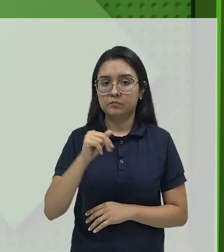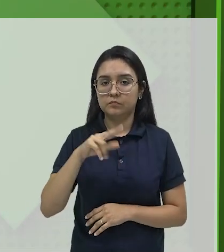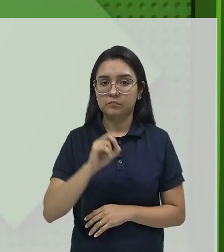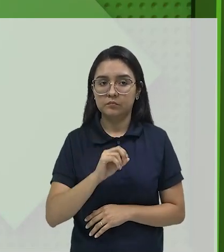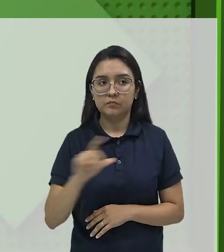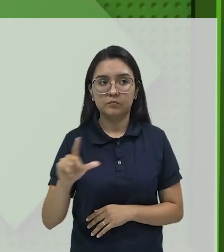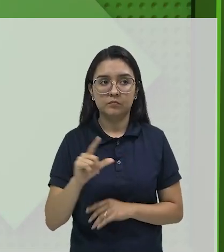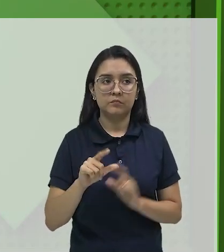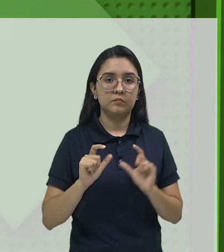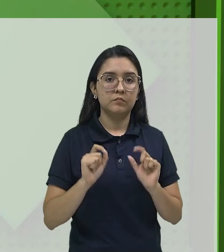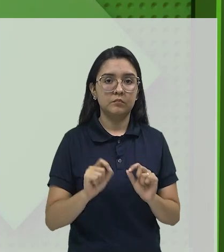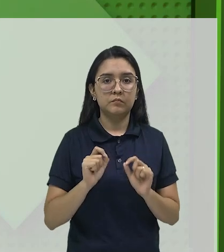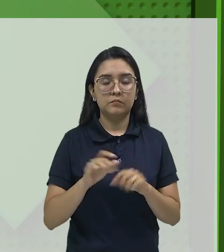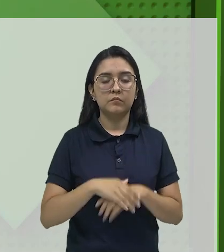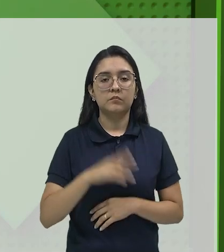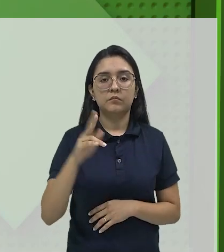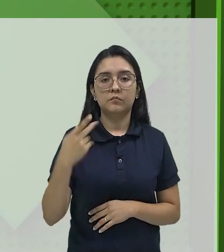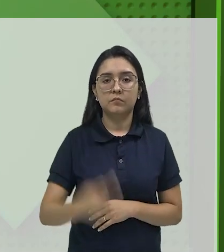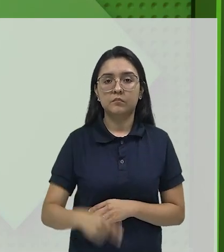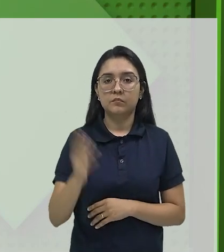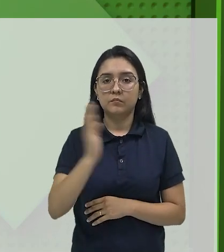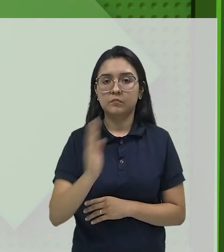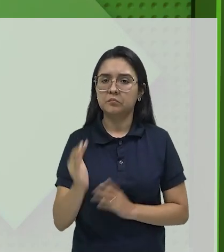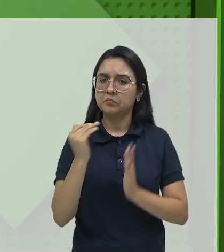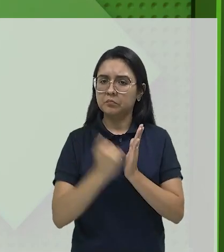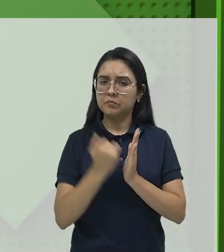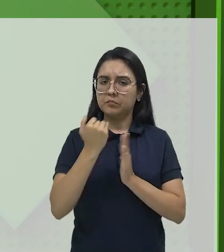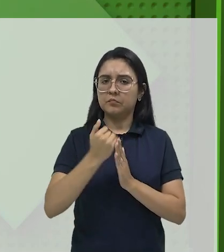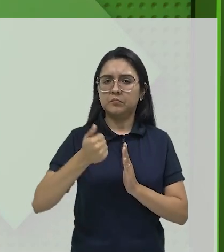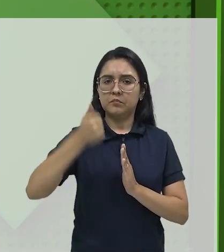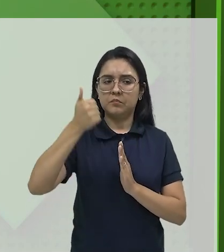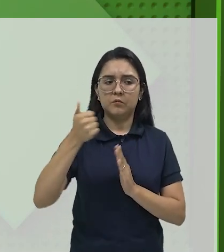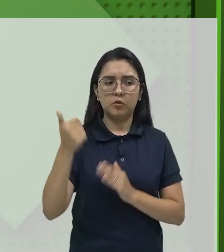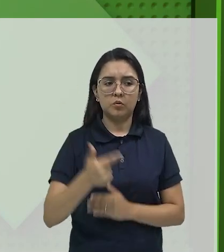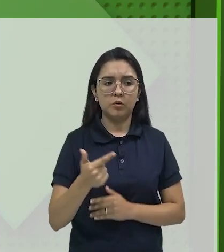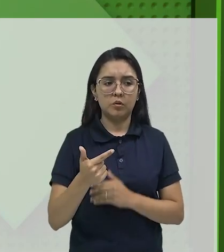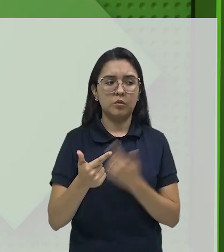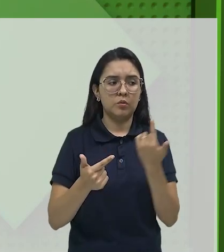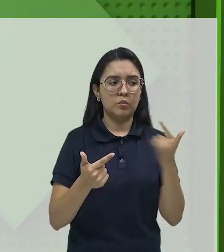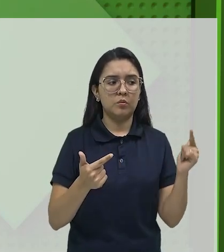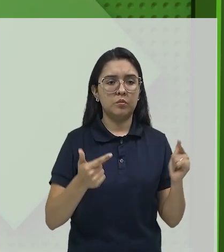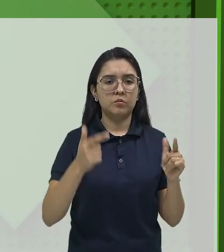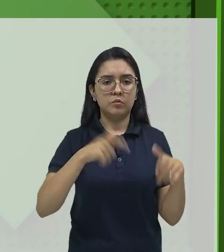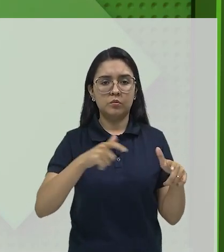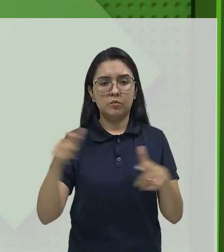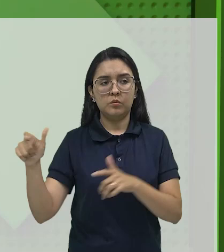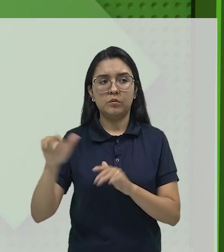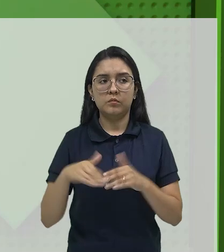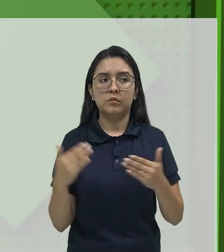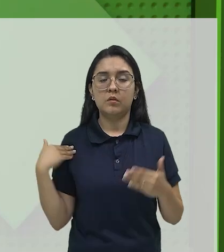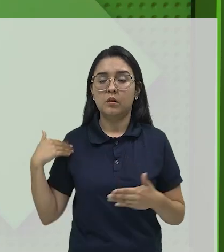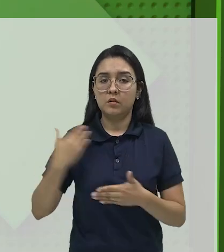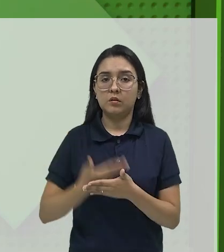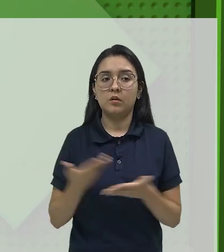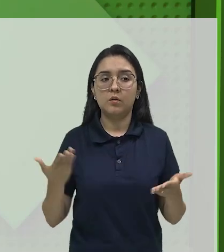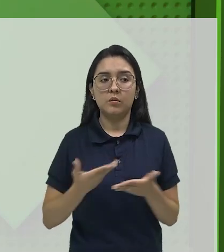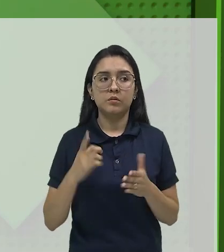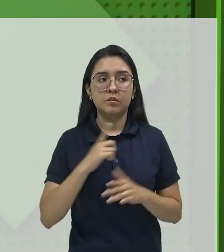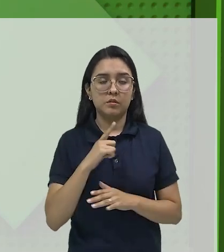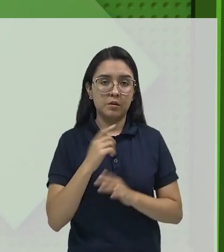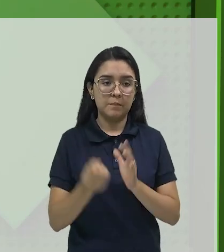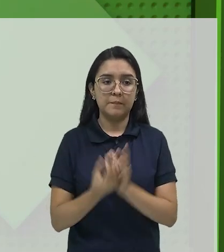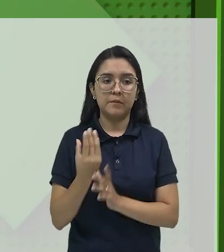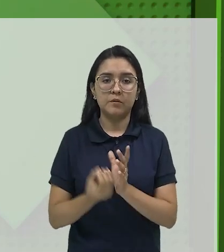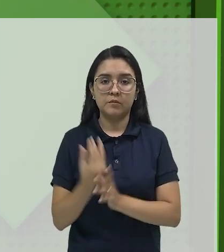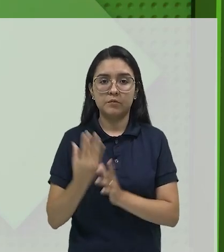se tornou um país aí à frente dos outros, né? E até hoje nós temos uma grande